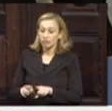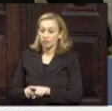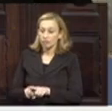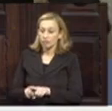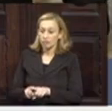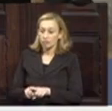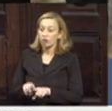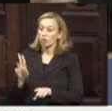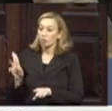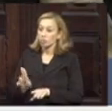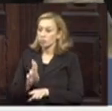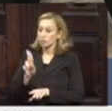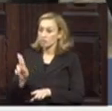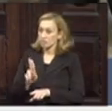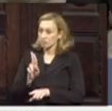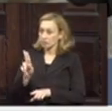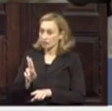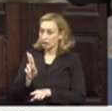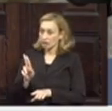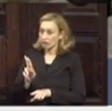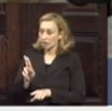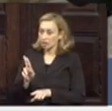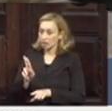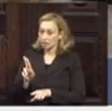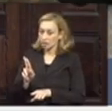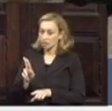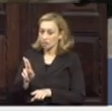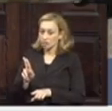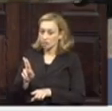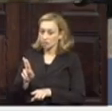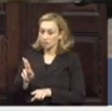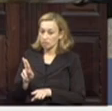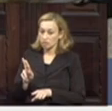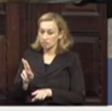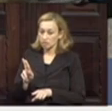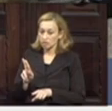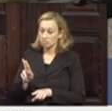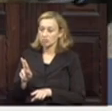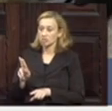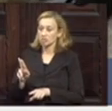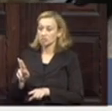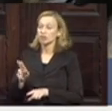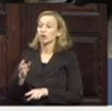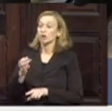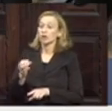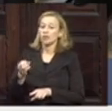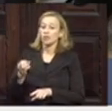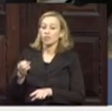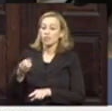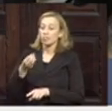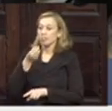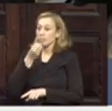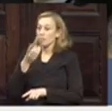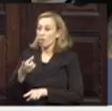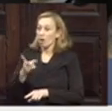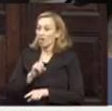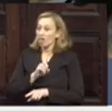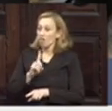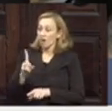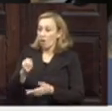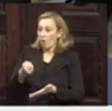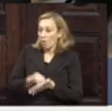asfáltica. E também porque Vossa Excelência, o deputado Wanderson Nogueira, teve o